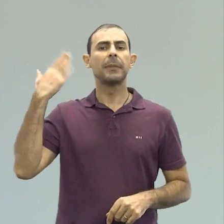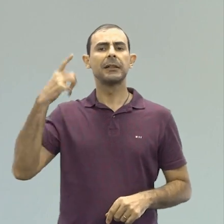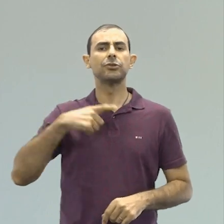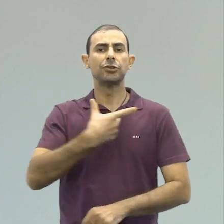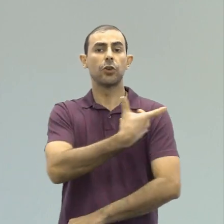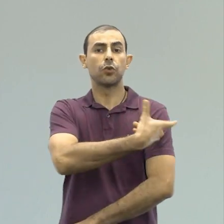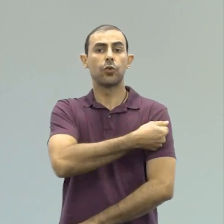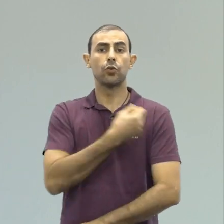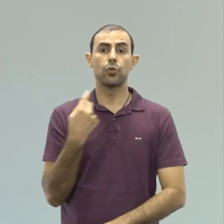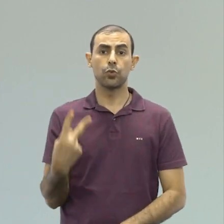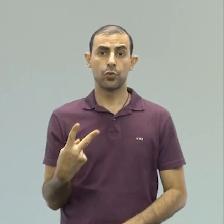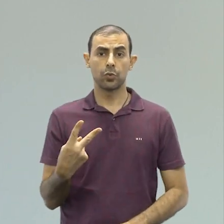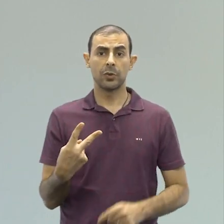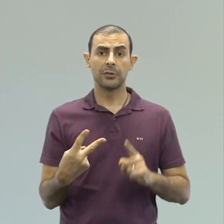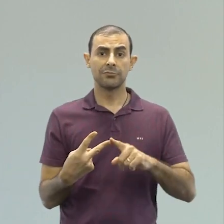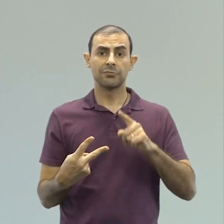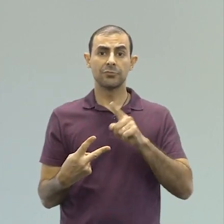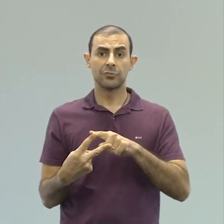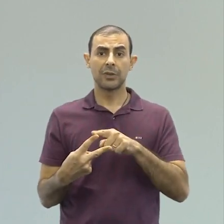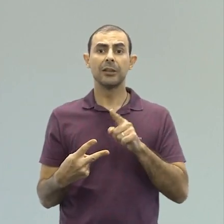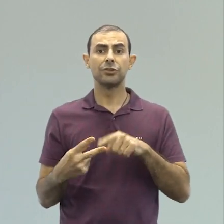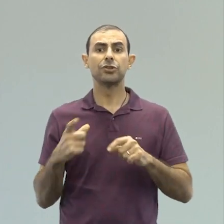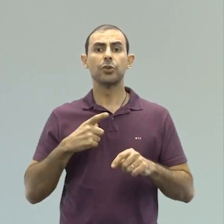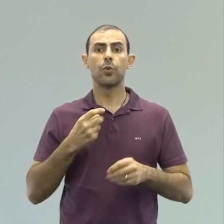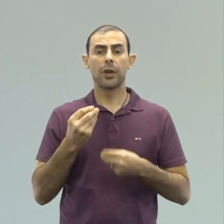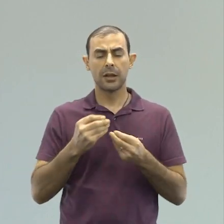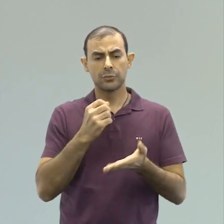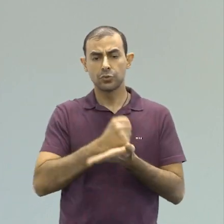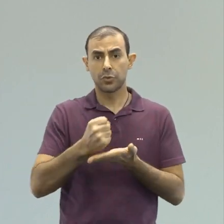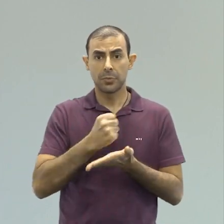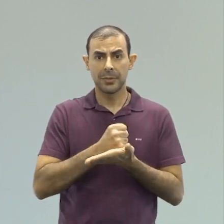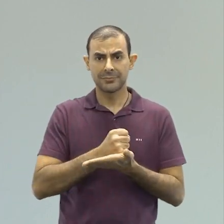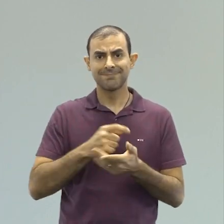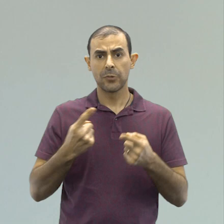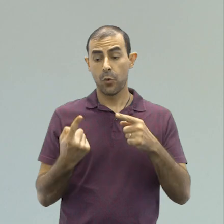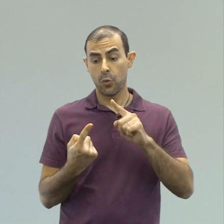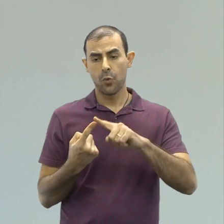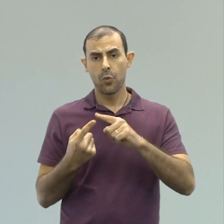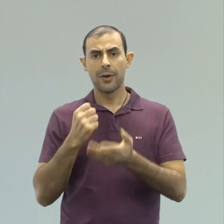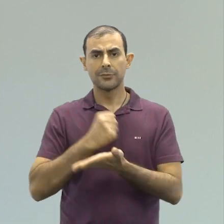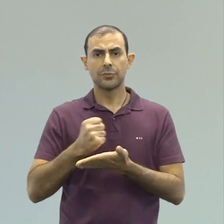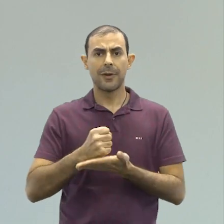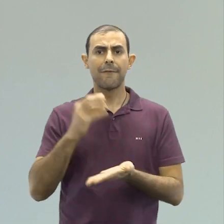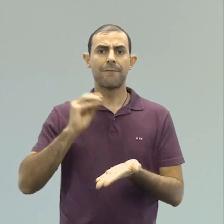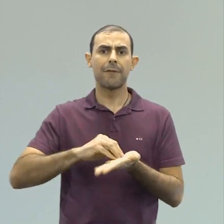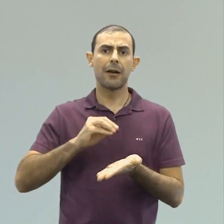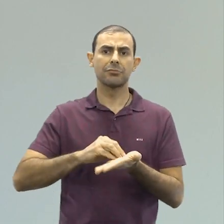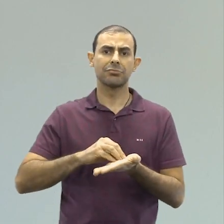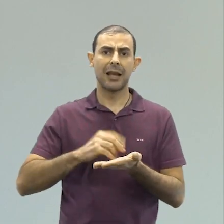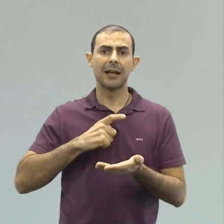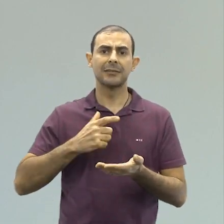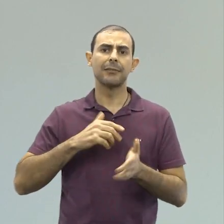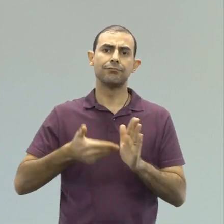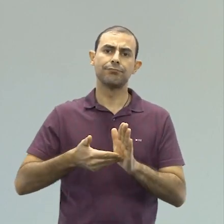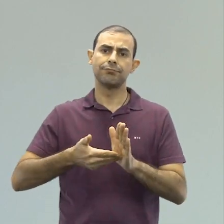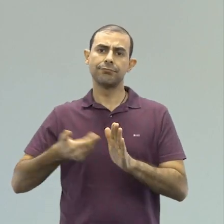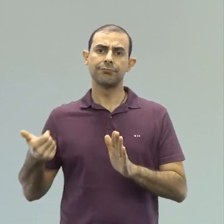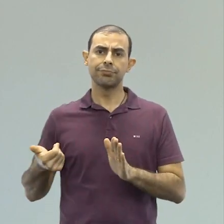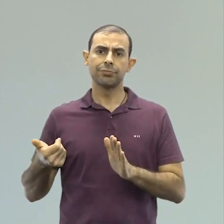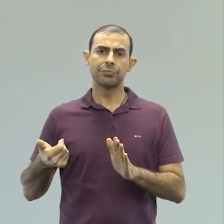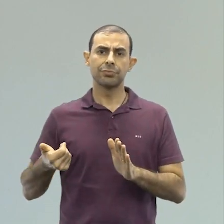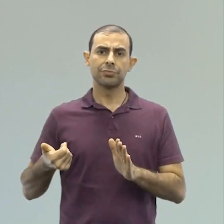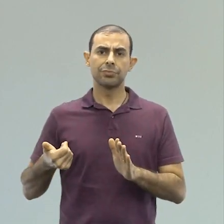irregularidade no registro dela, chamada Leishmune. Houve uma irregularidade que era para apresentar alguns trabalhos que elas não apresentaram, ela foi